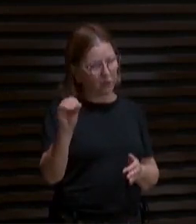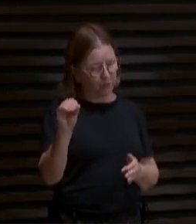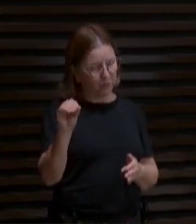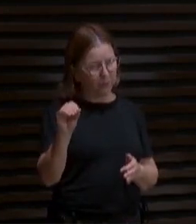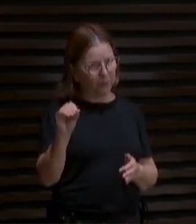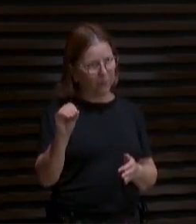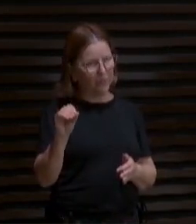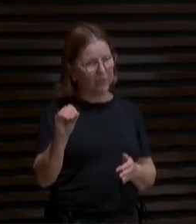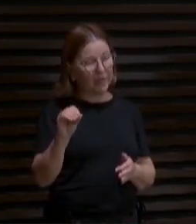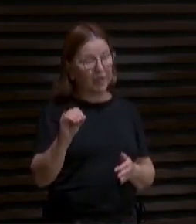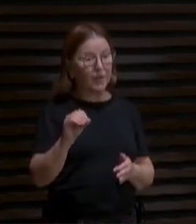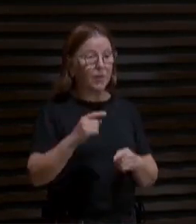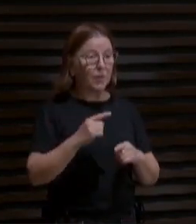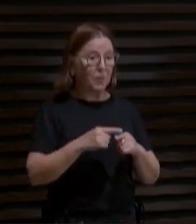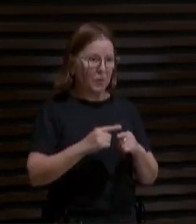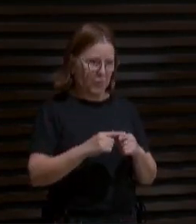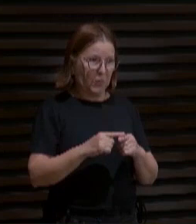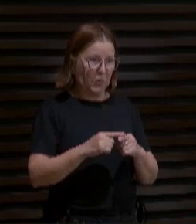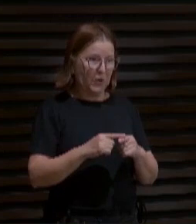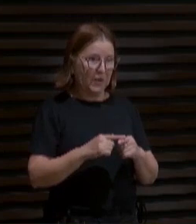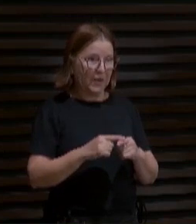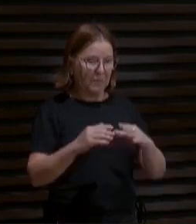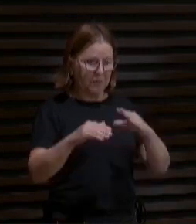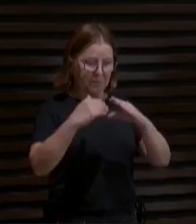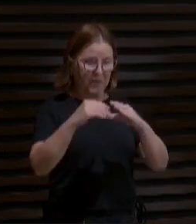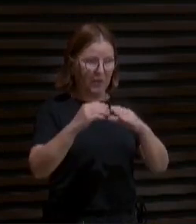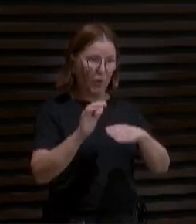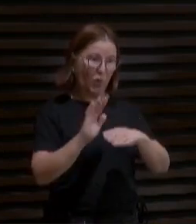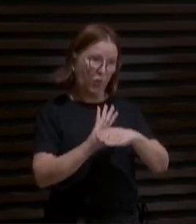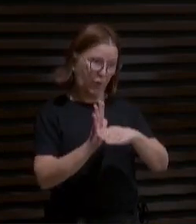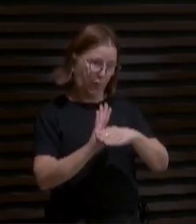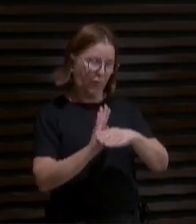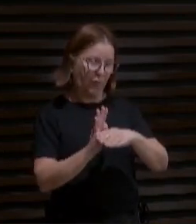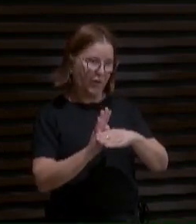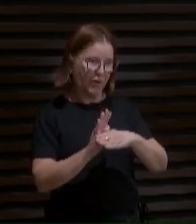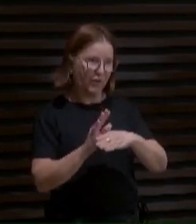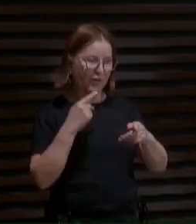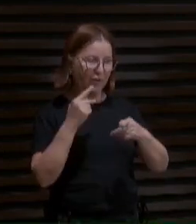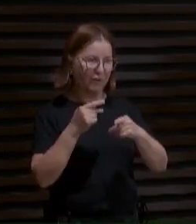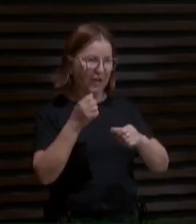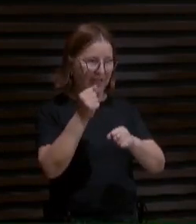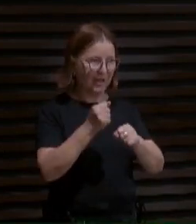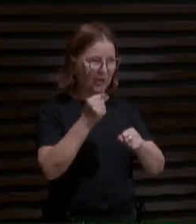um videozinho sobre a questão da construção de um